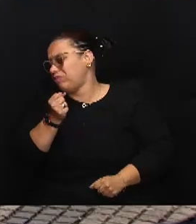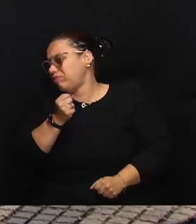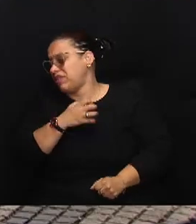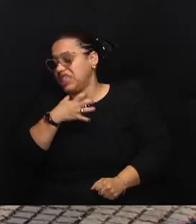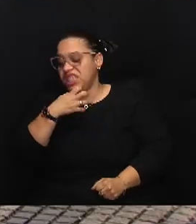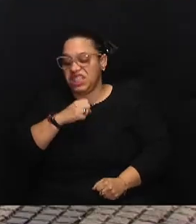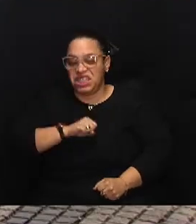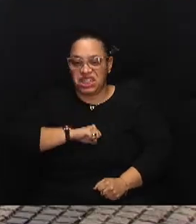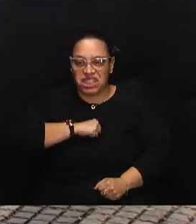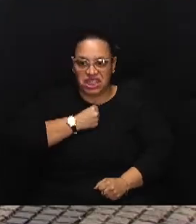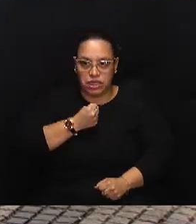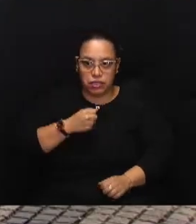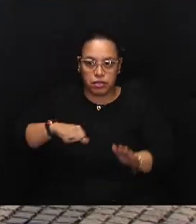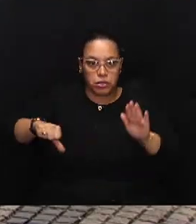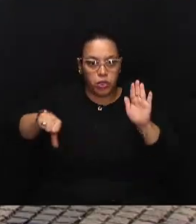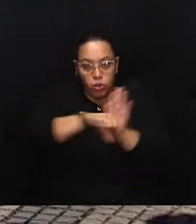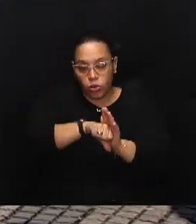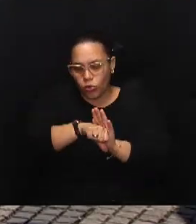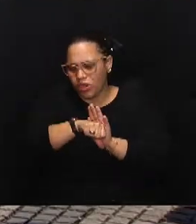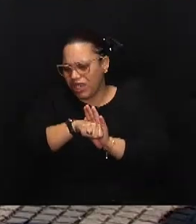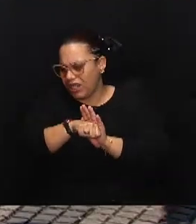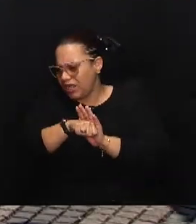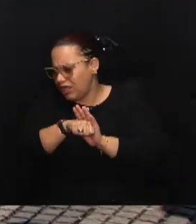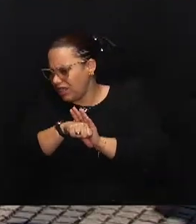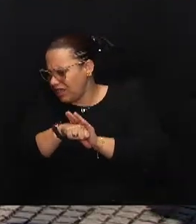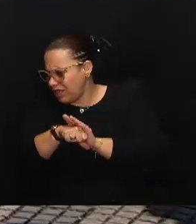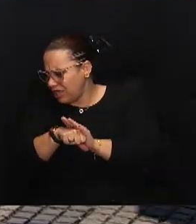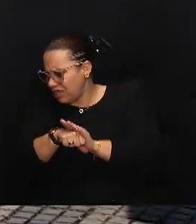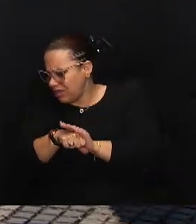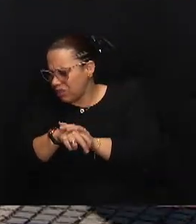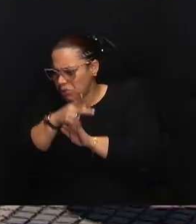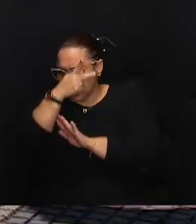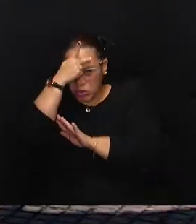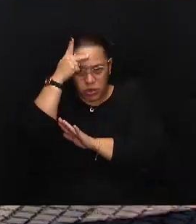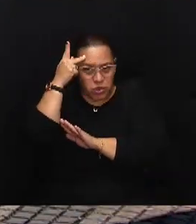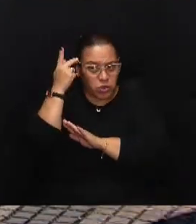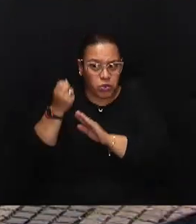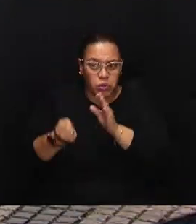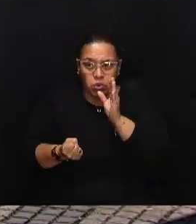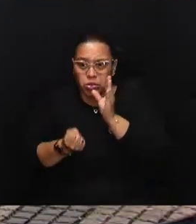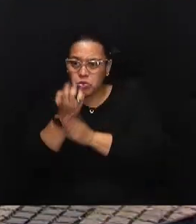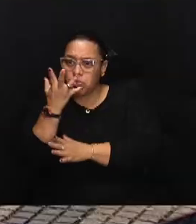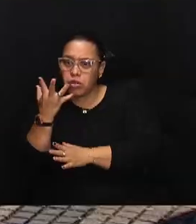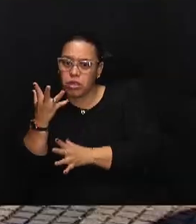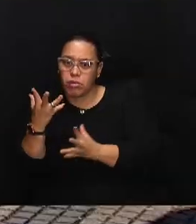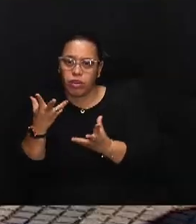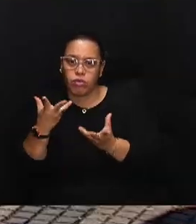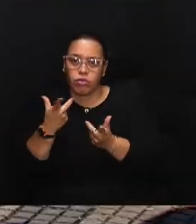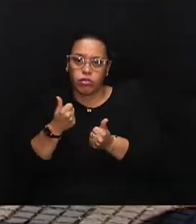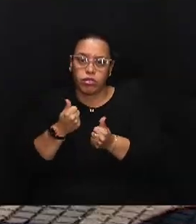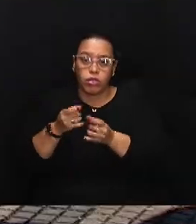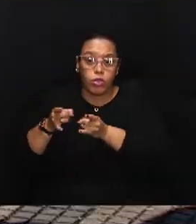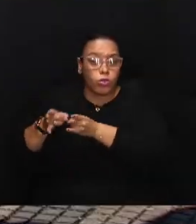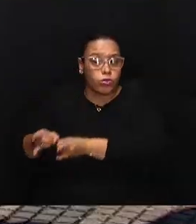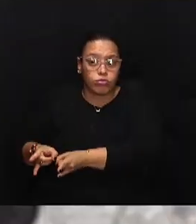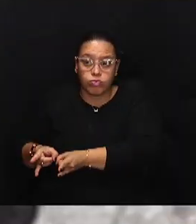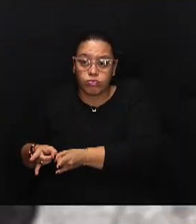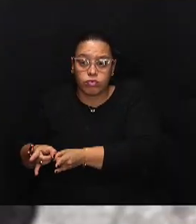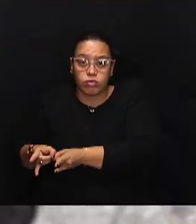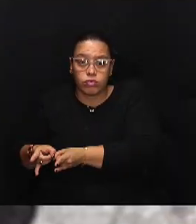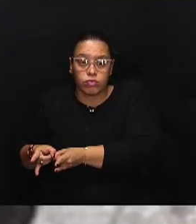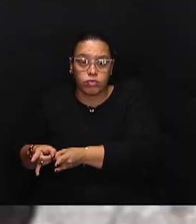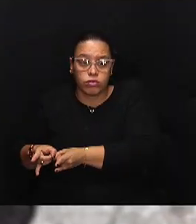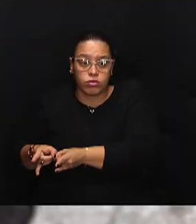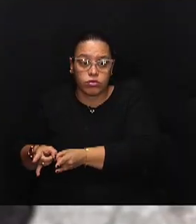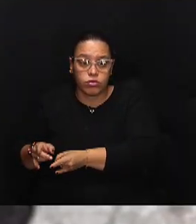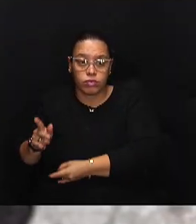com crimes que foram terríveis para a cidade, com pessoas que tiveram descobertas virtuosas. A gente está aqui no cemitério onde está